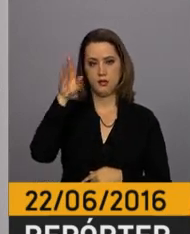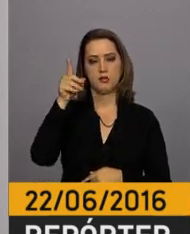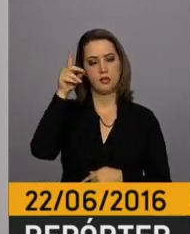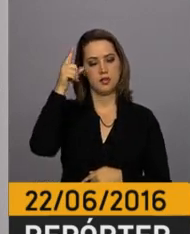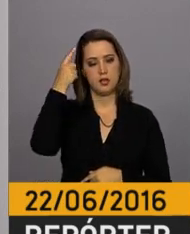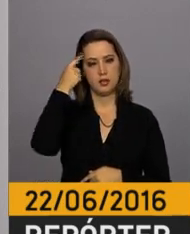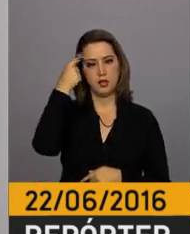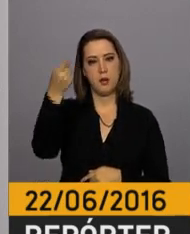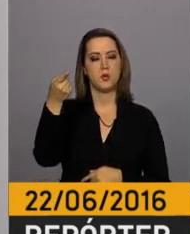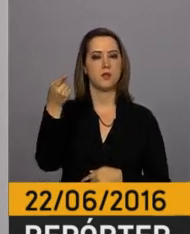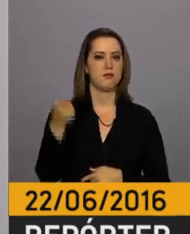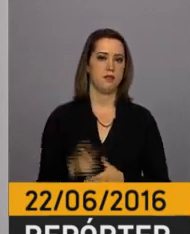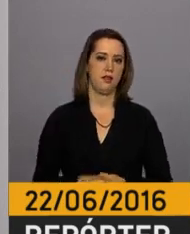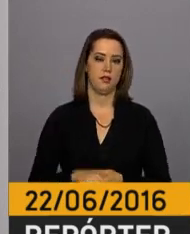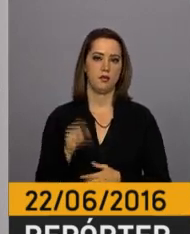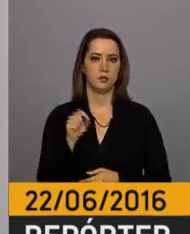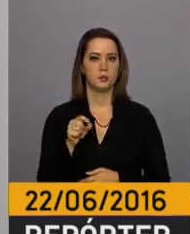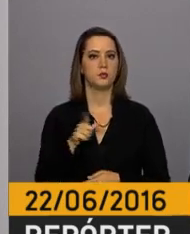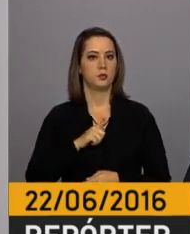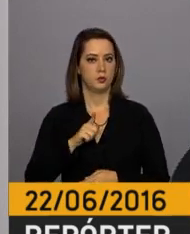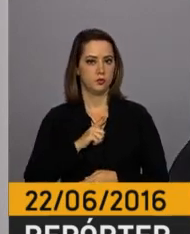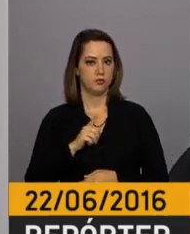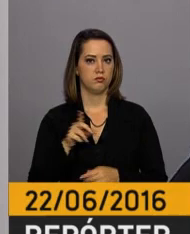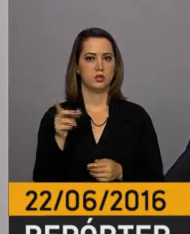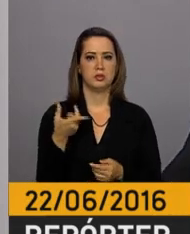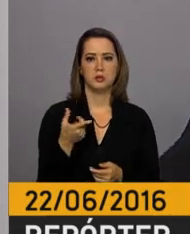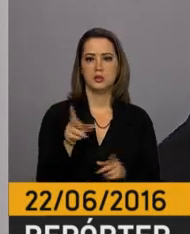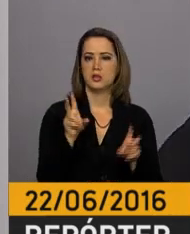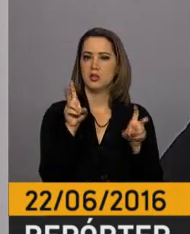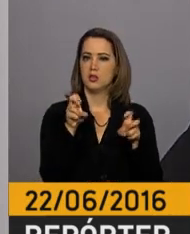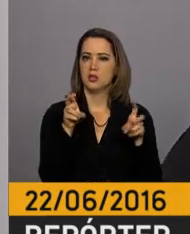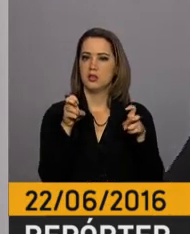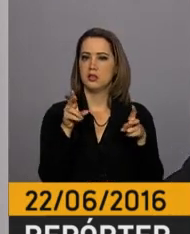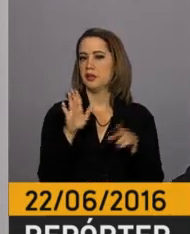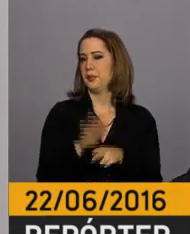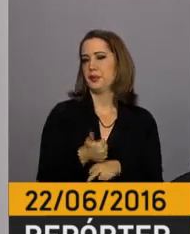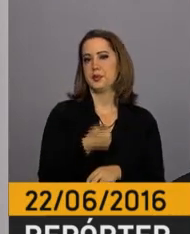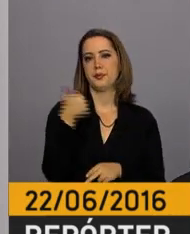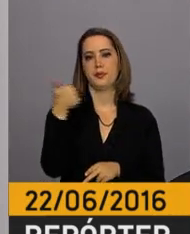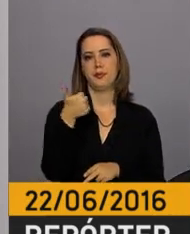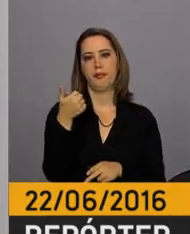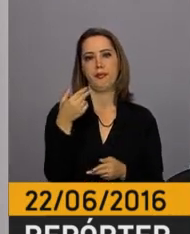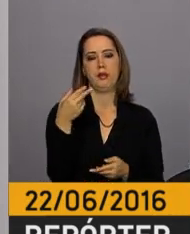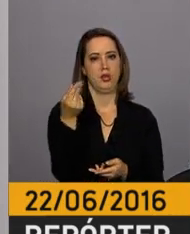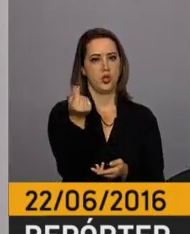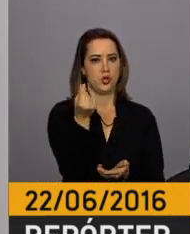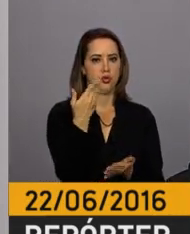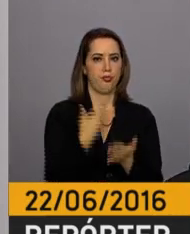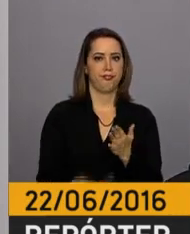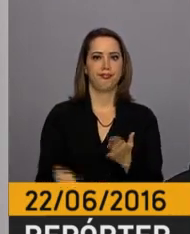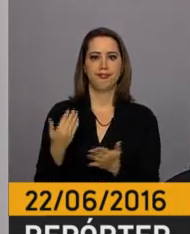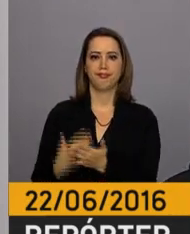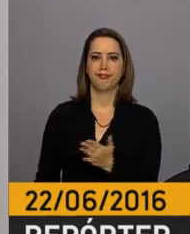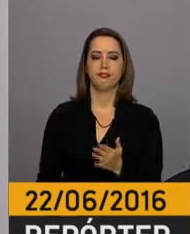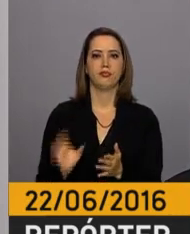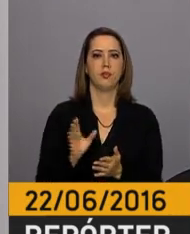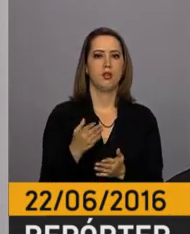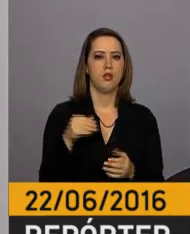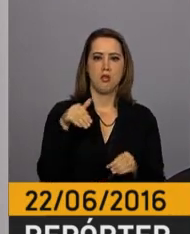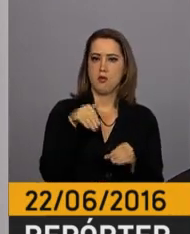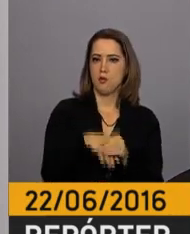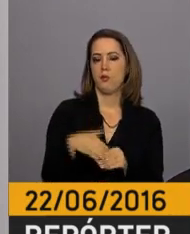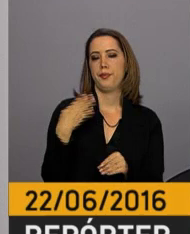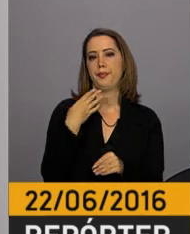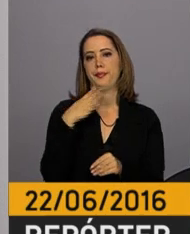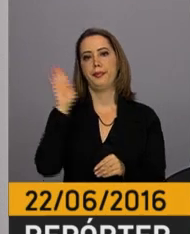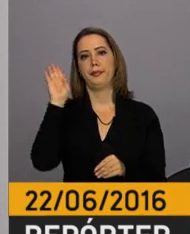temas relevantes e menos desperdício de dinheiro jogado fora eleitoralmente em campanhas perd árias e